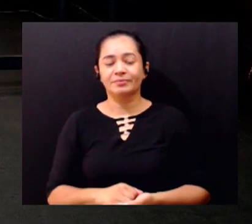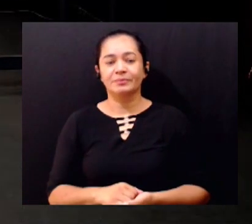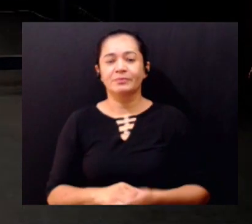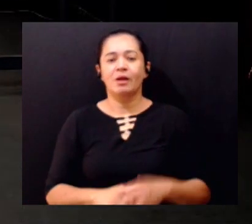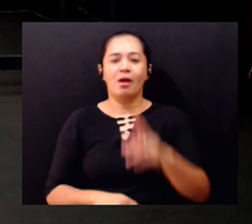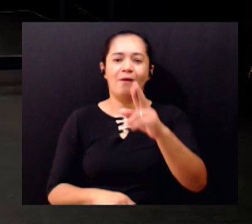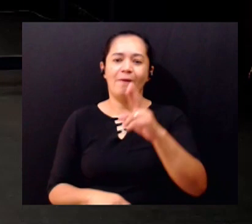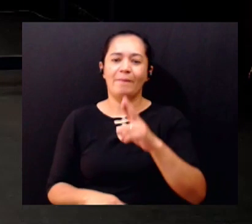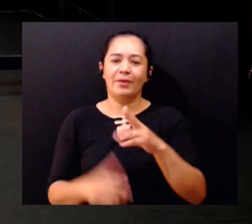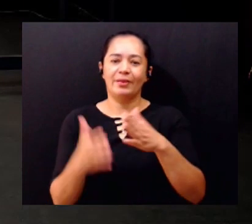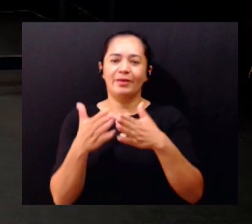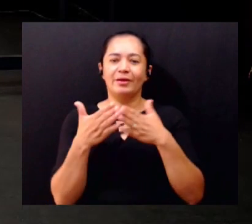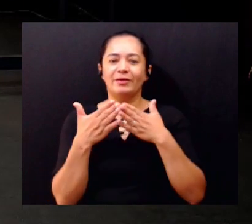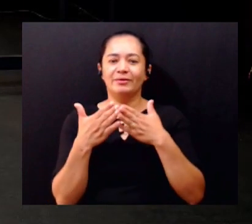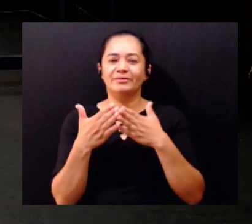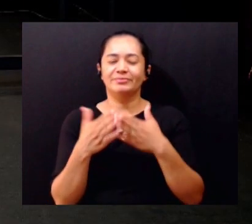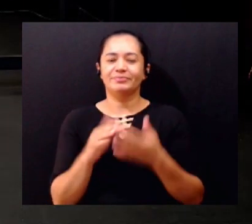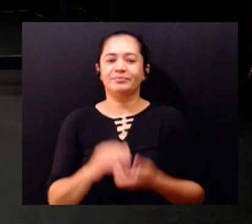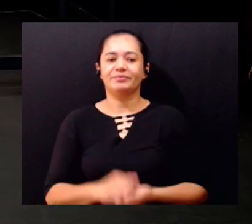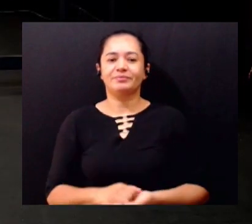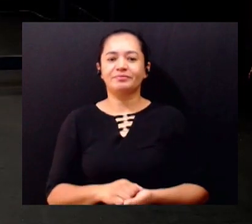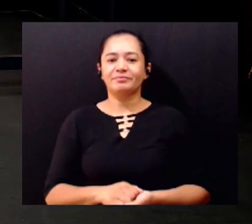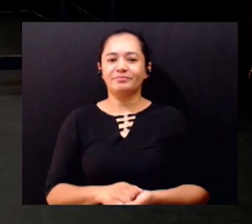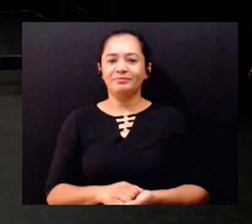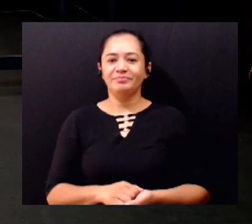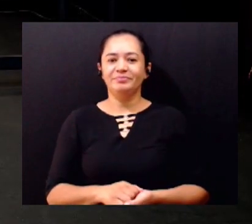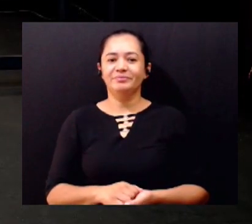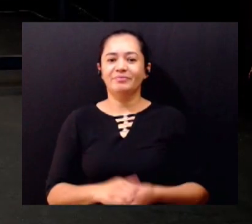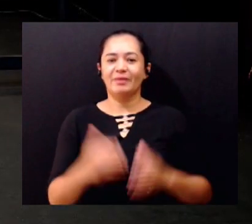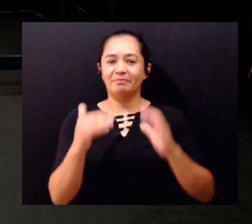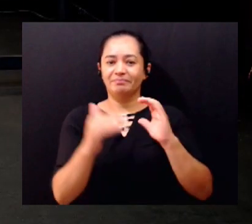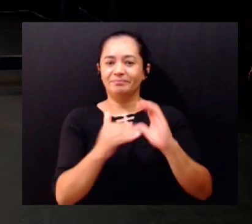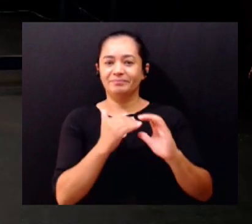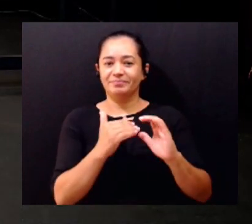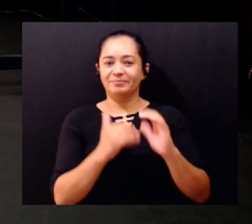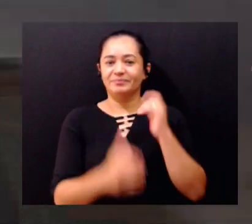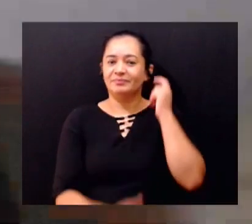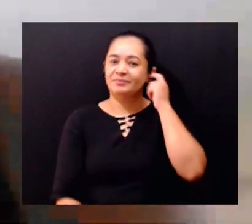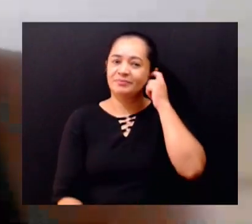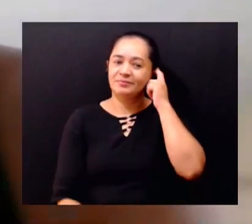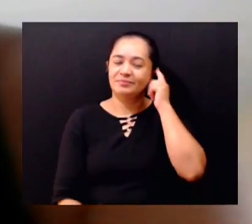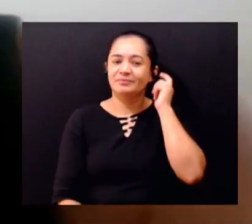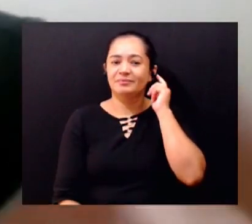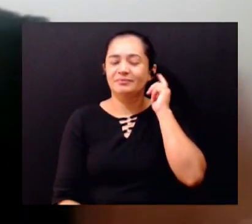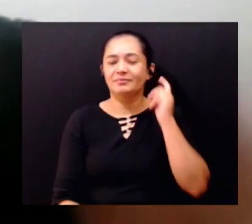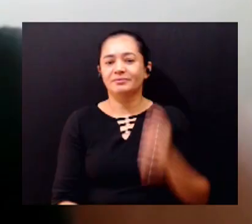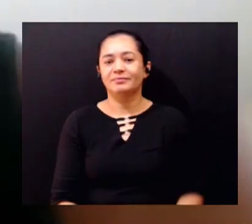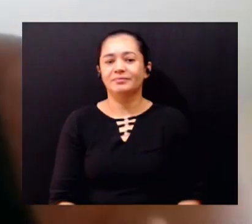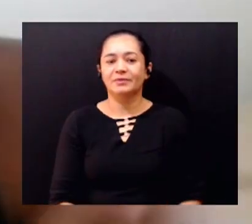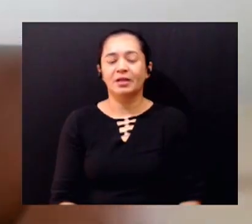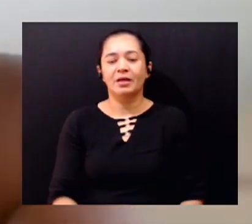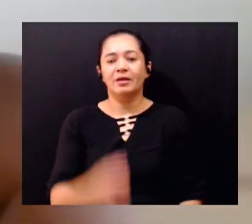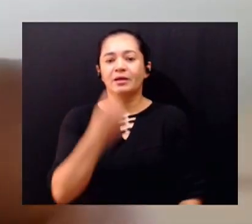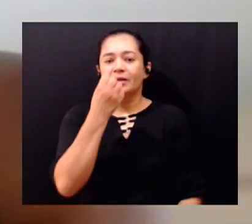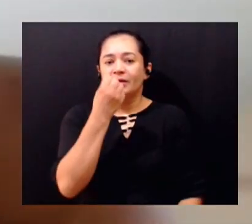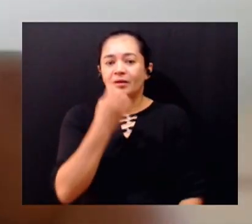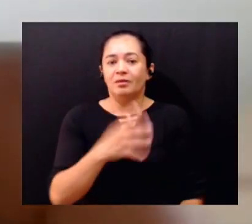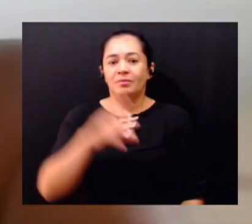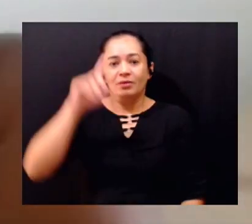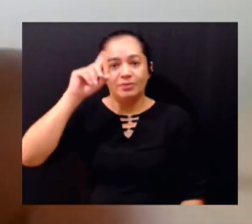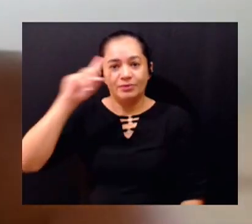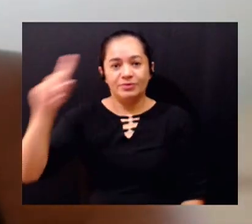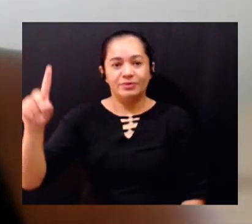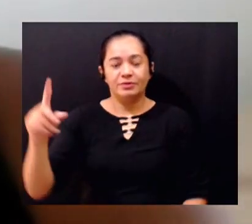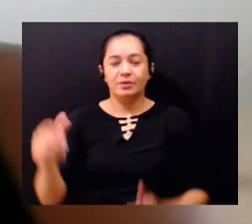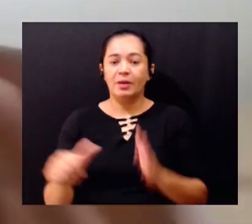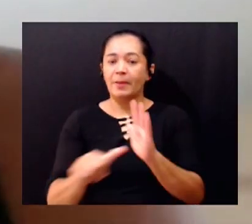o Bruno Martins, nosso telespectador do Taquaral. Bira, contigo, vai lá. Bom dia, Bruno. Bom, primeira coisa é